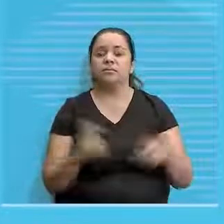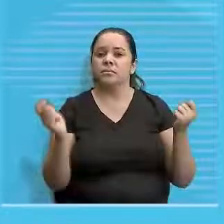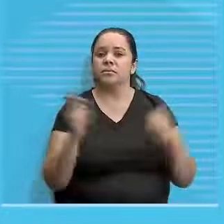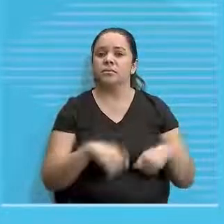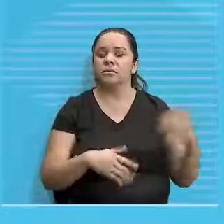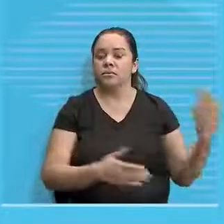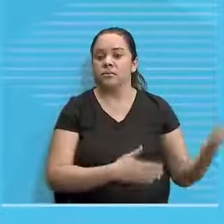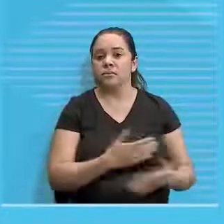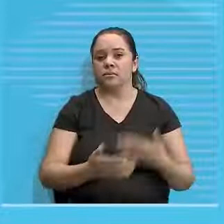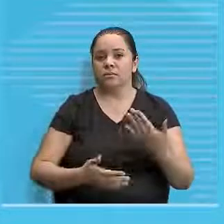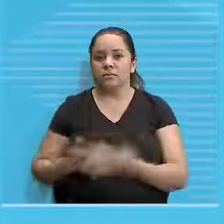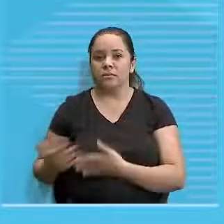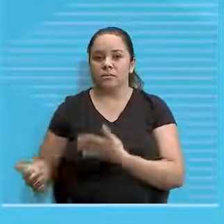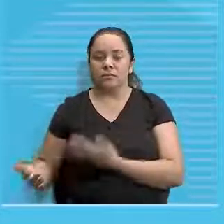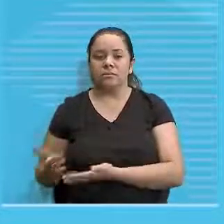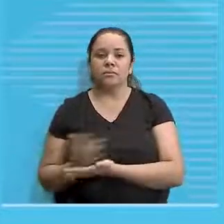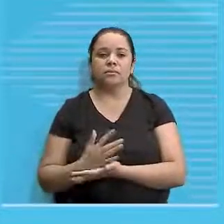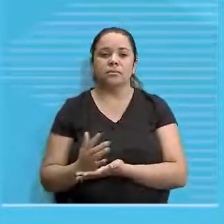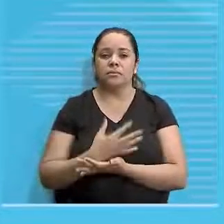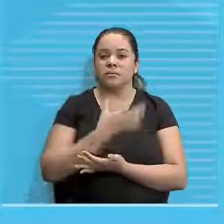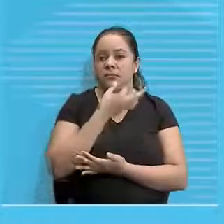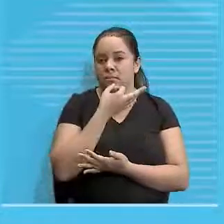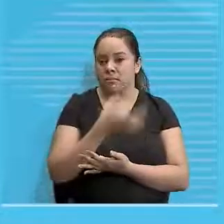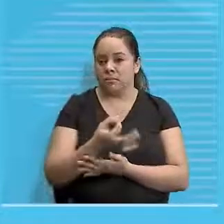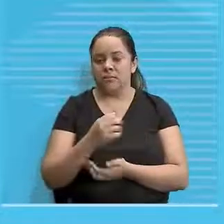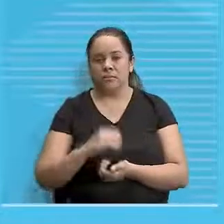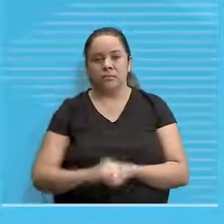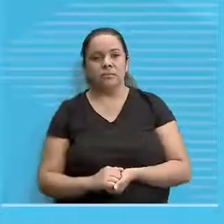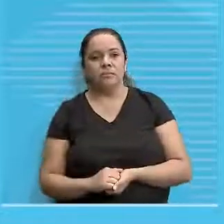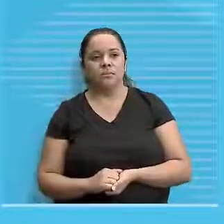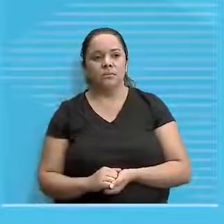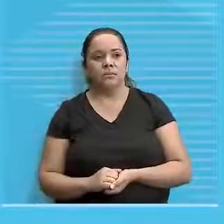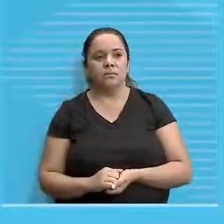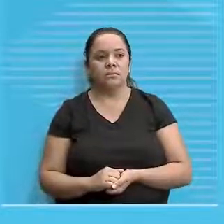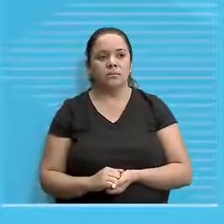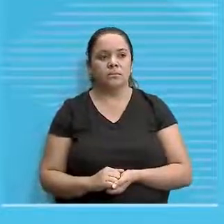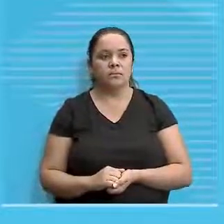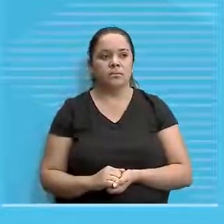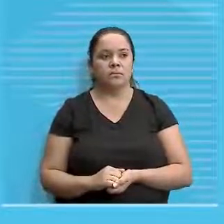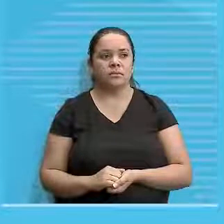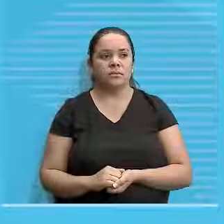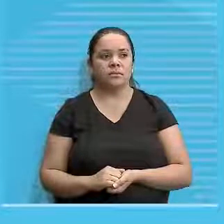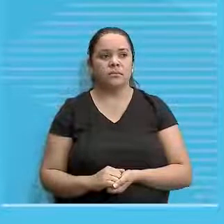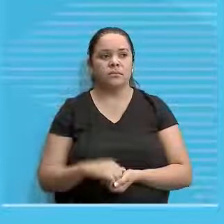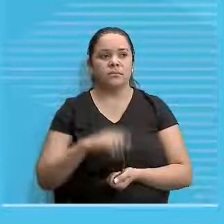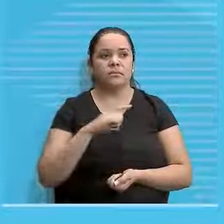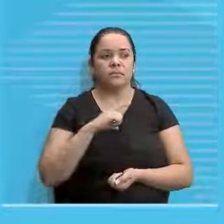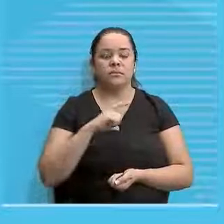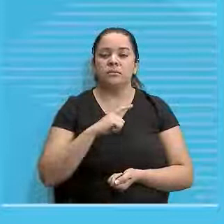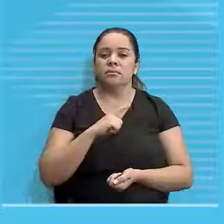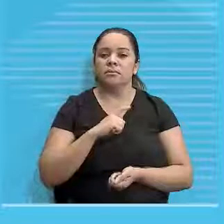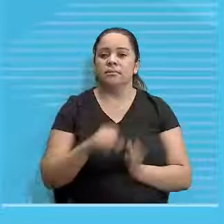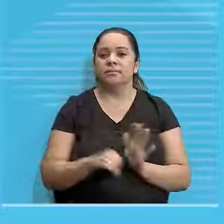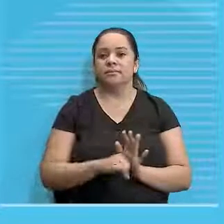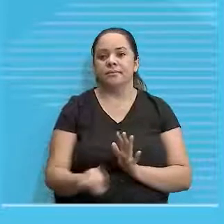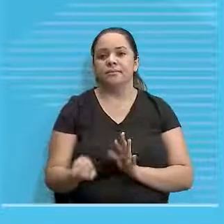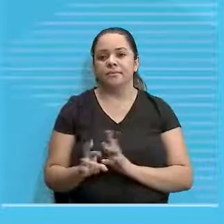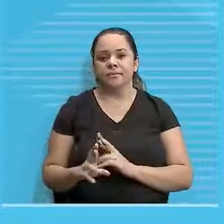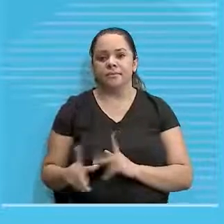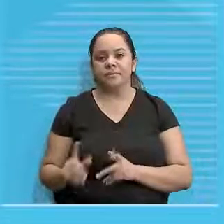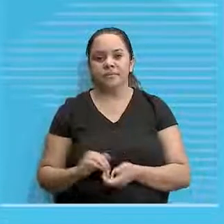opiniões que eu compartilho vivendo aqui hoje no Brasil, mas eu teria uma identidade muito diferente, porque é